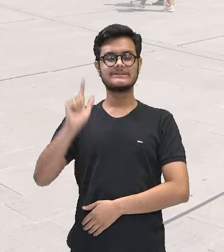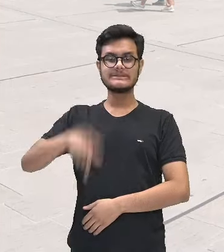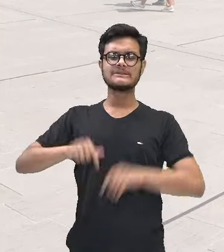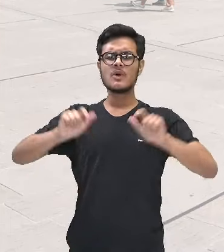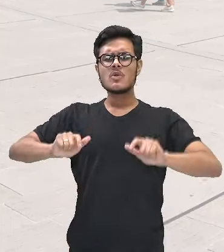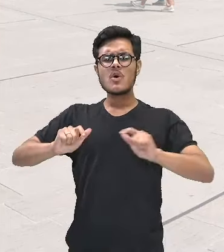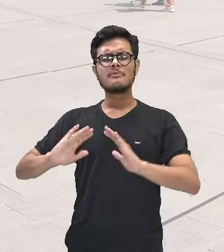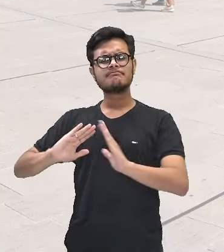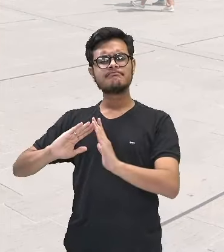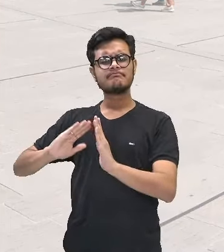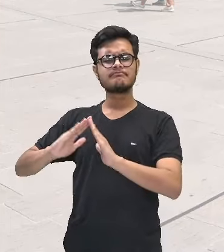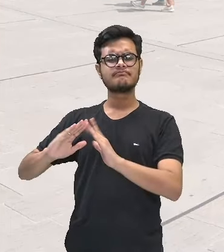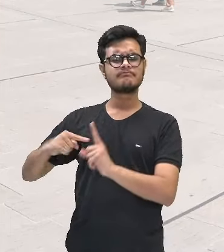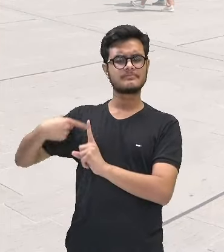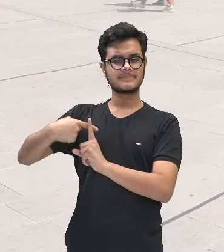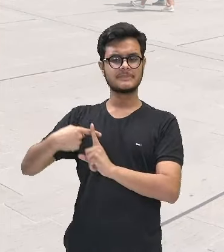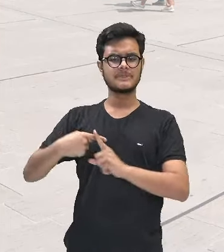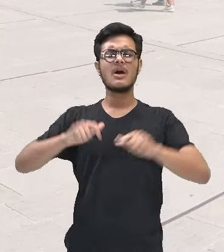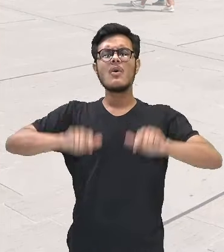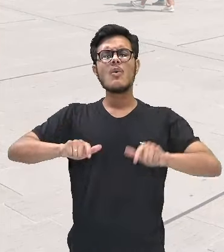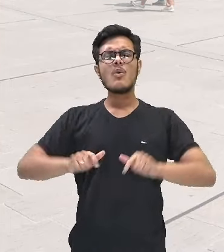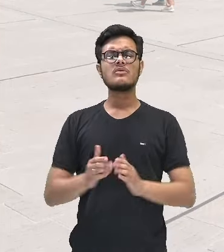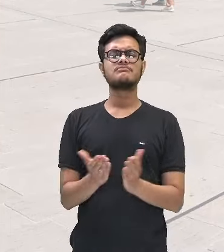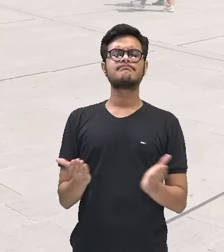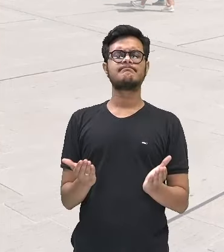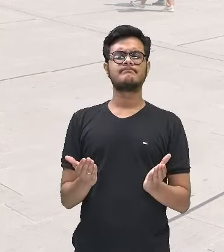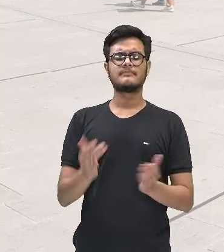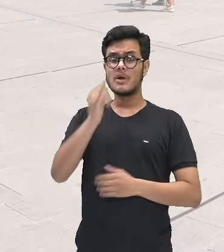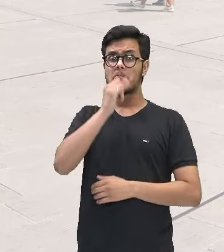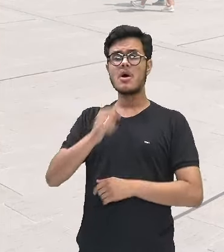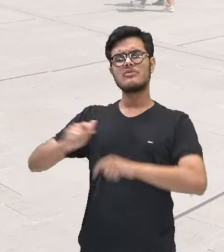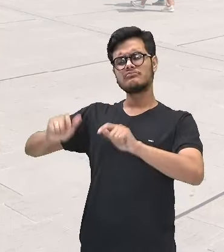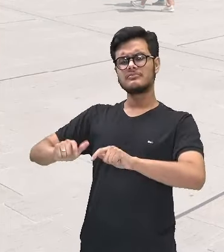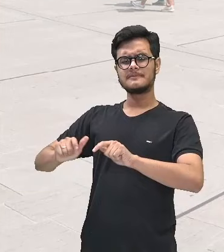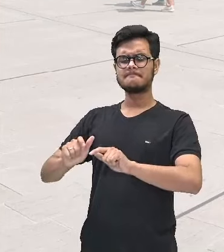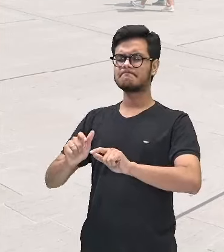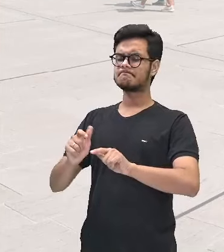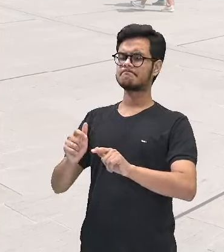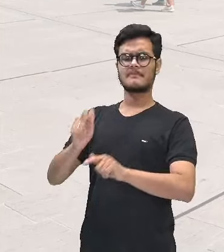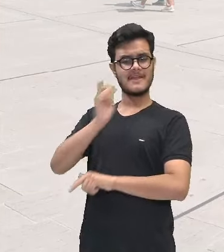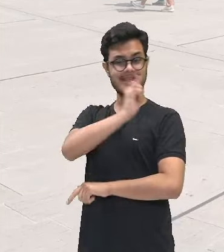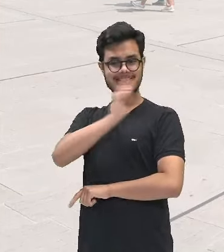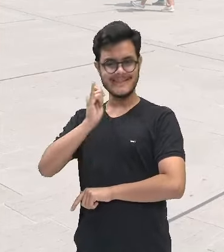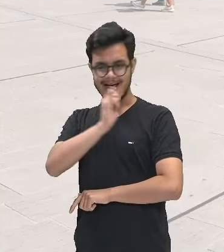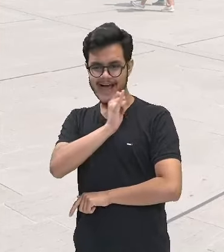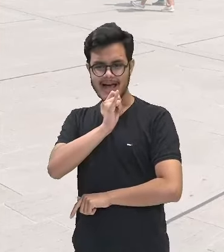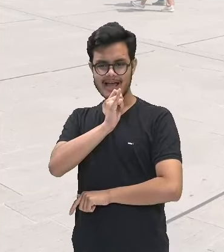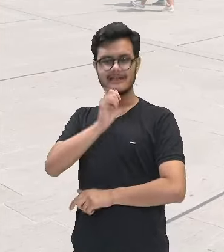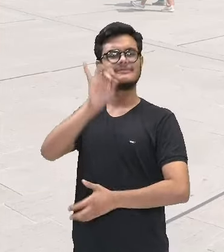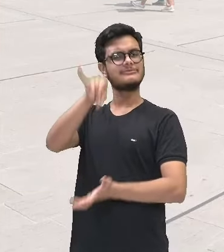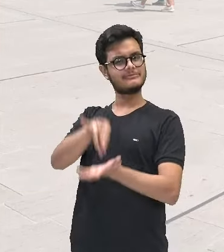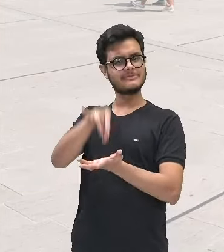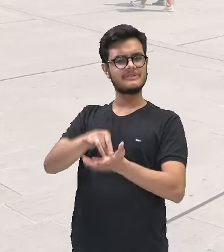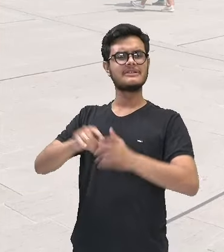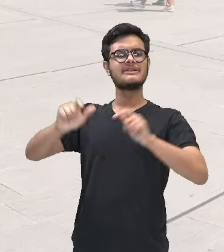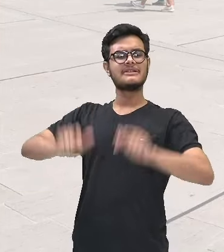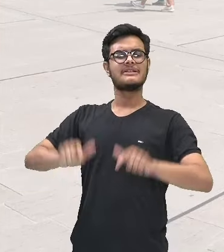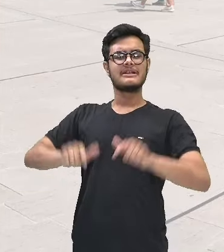catedral, ela se localiza na França, na Itália, numa cidade